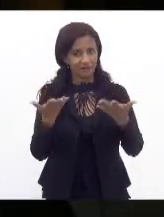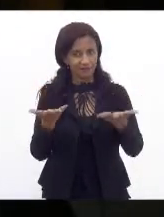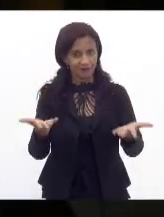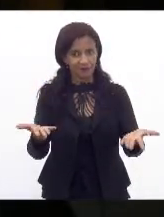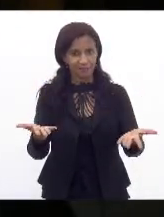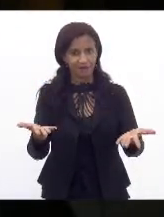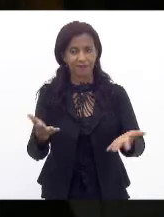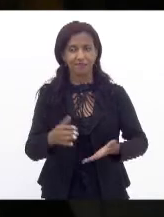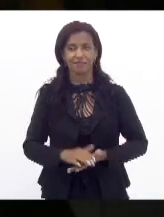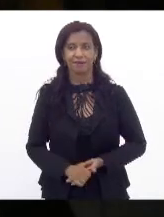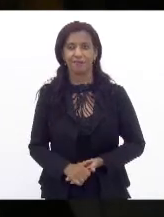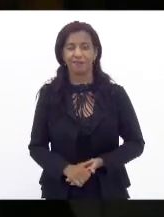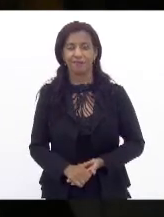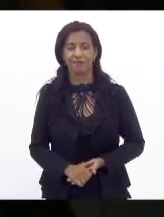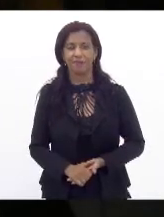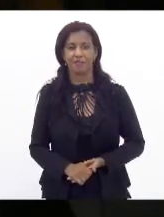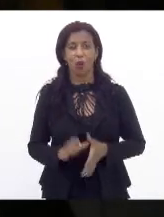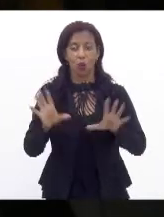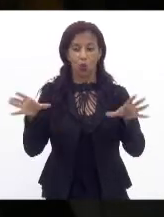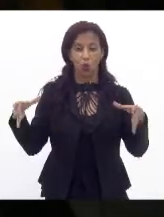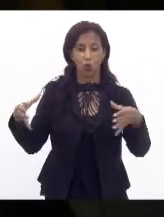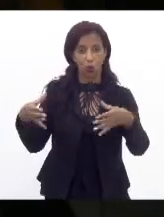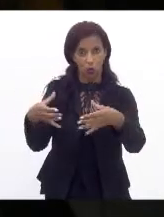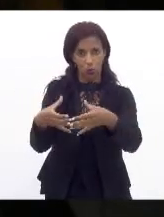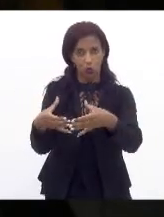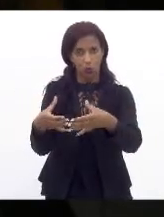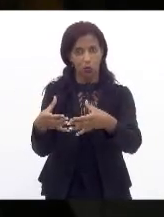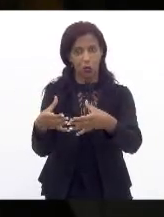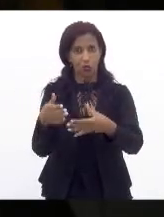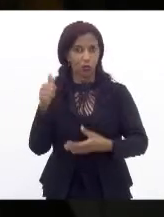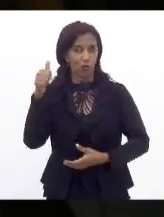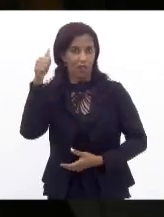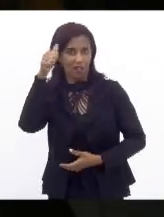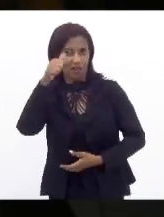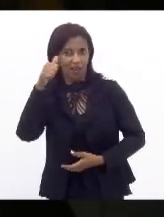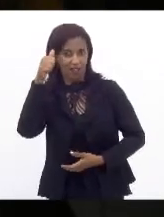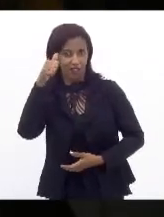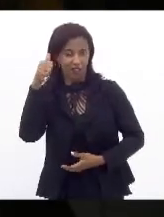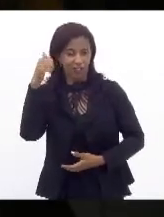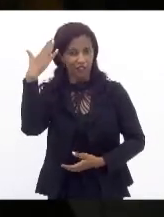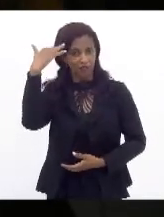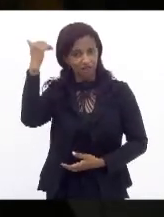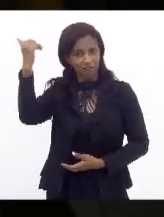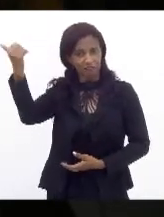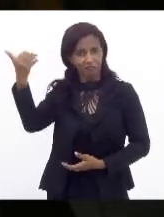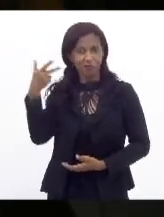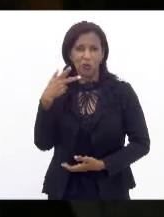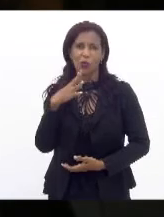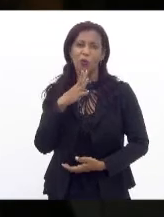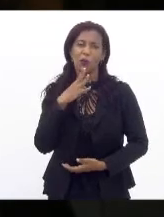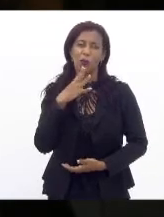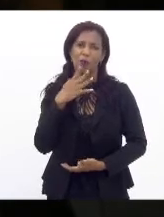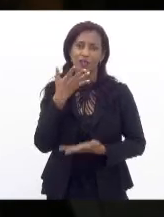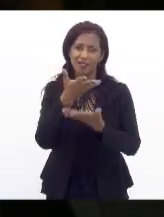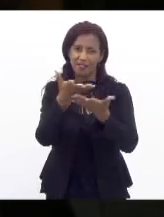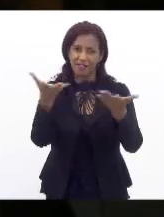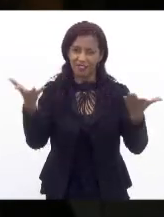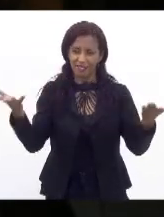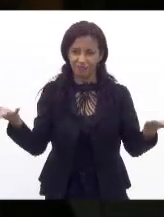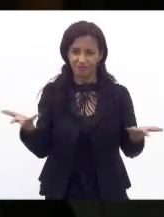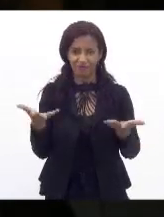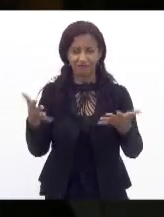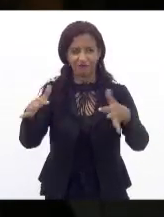a delegação artística que esteve aqui conhecendo o plenário da